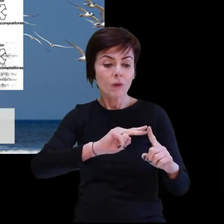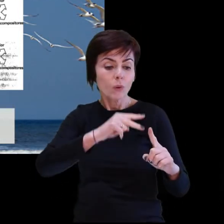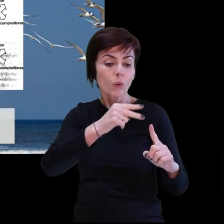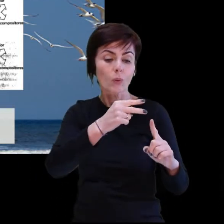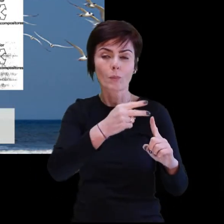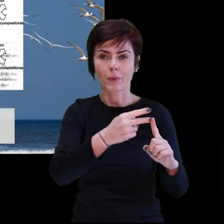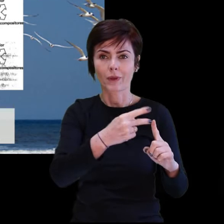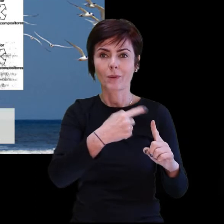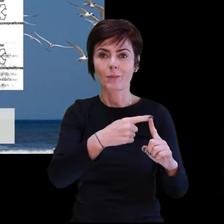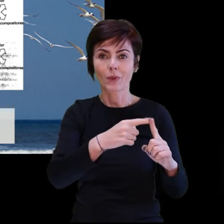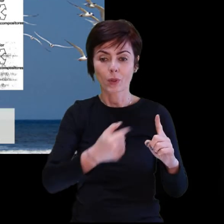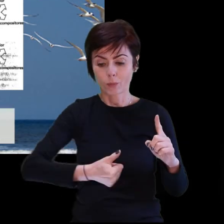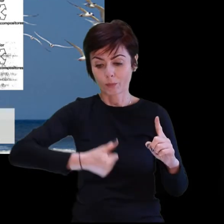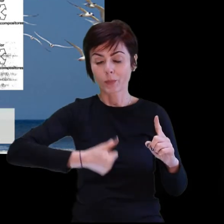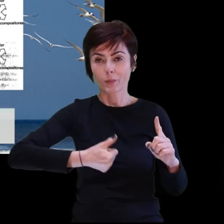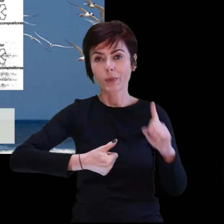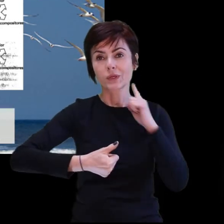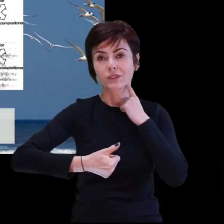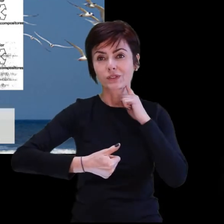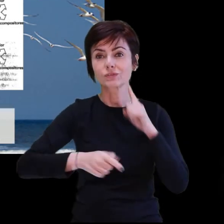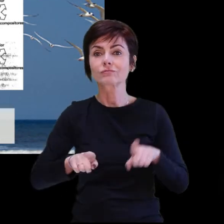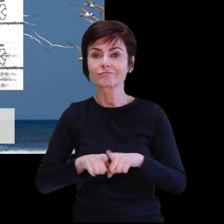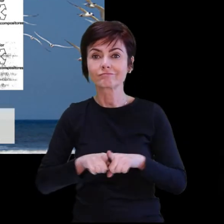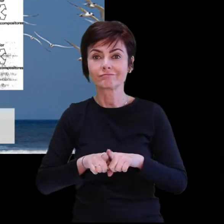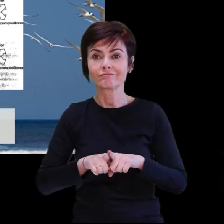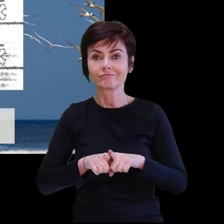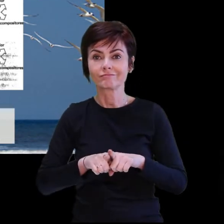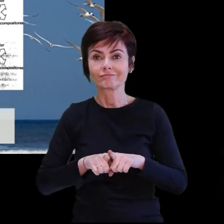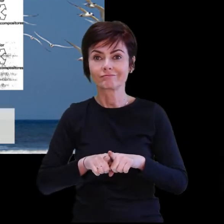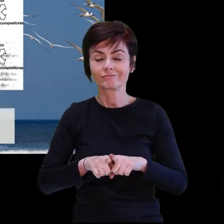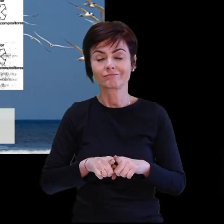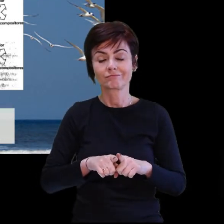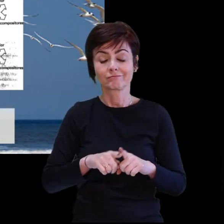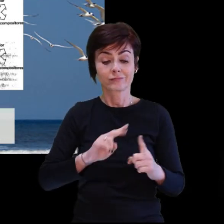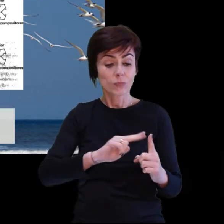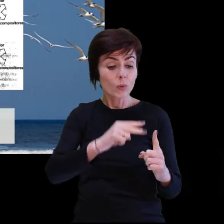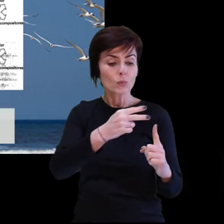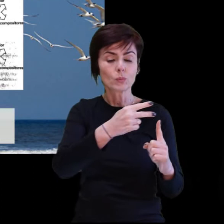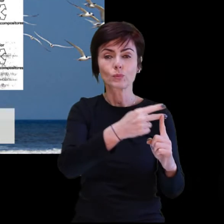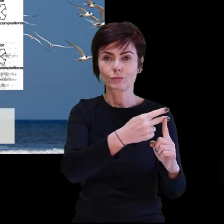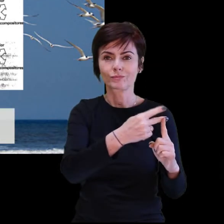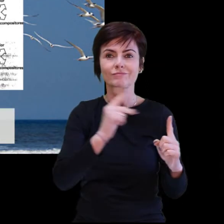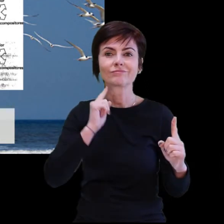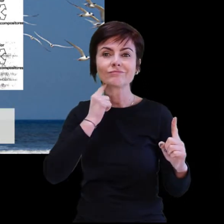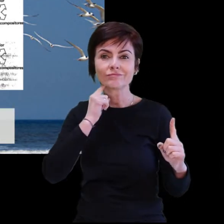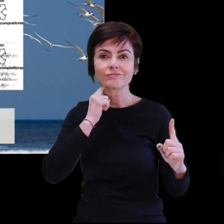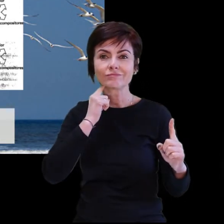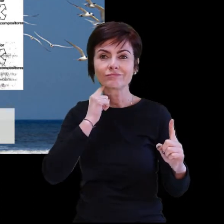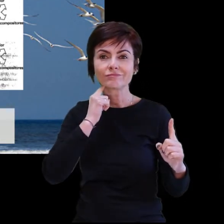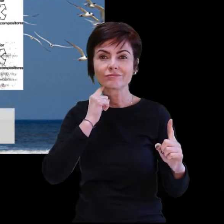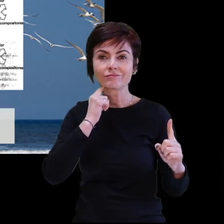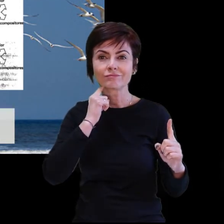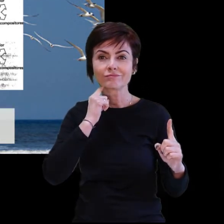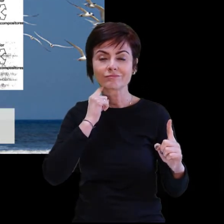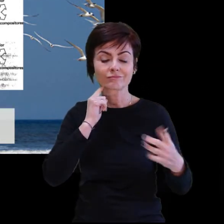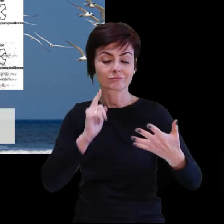células que aquele indivíduo do fotoplâncton, do zooplâncton comeu. Então esse zooplâncton agora está com a contaminação